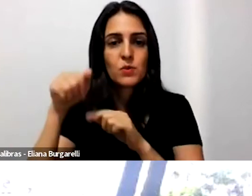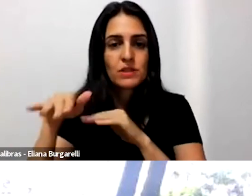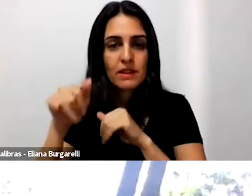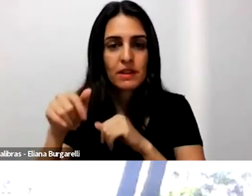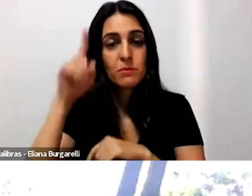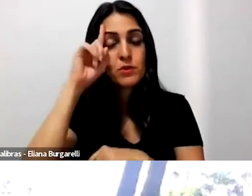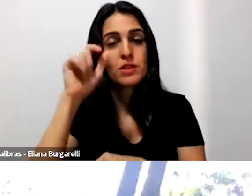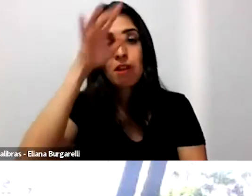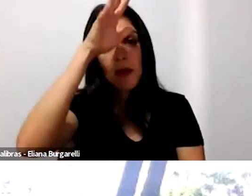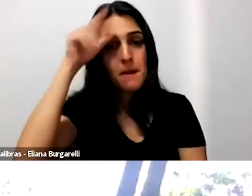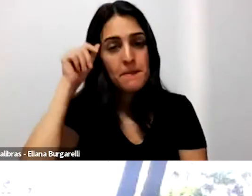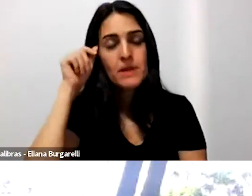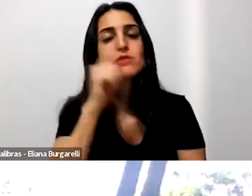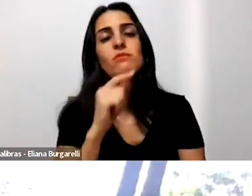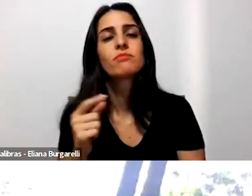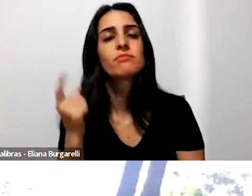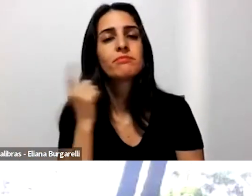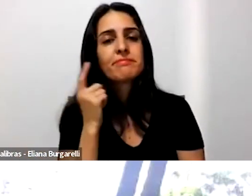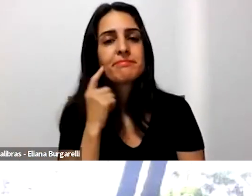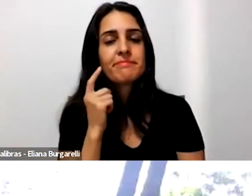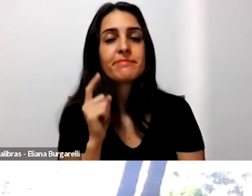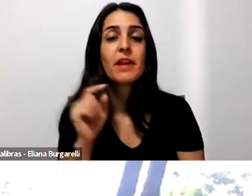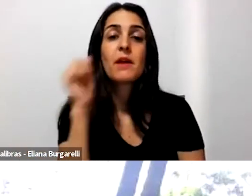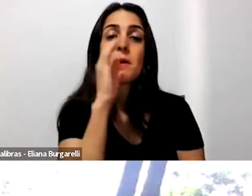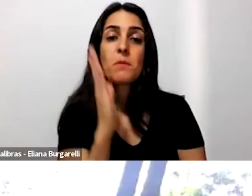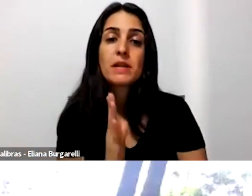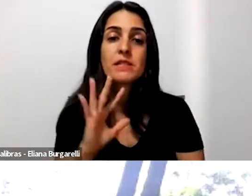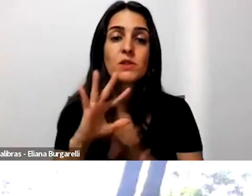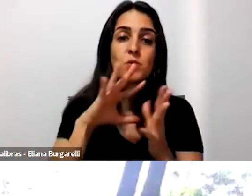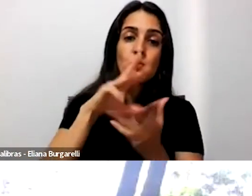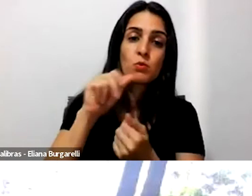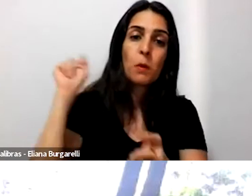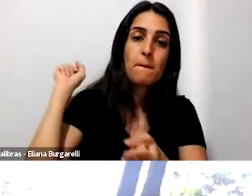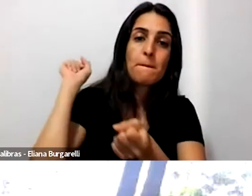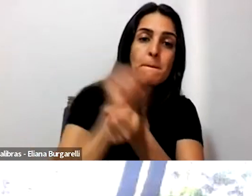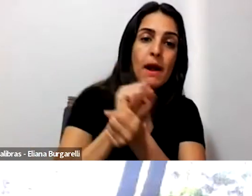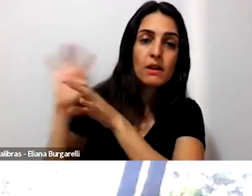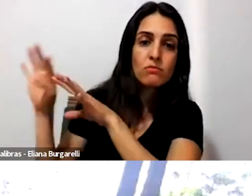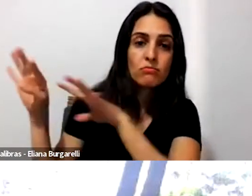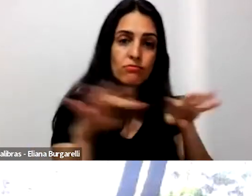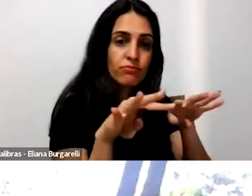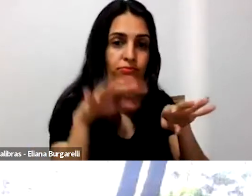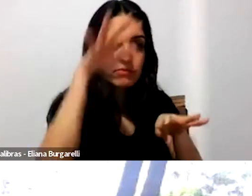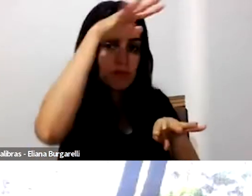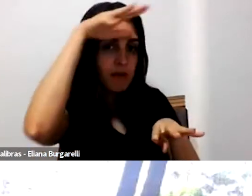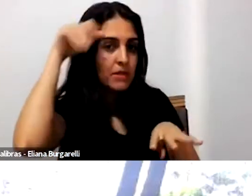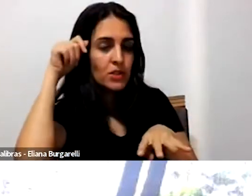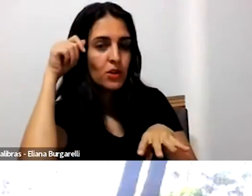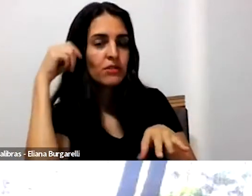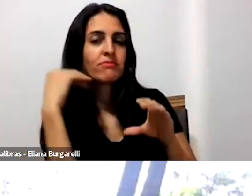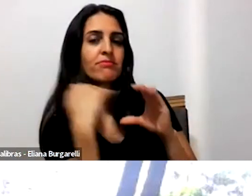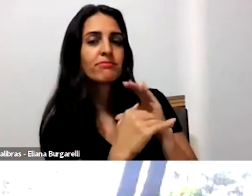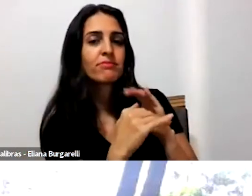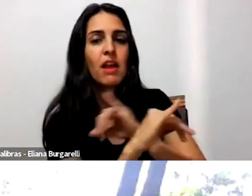verde democrática, começando agora com a mobilização dos indígenas, indo até o dia 5